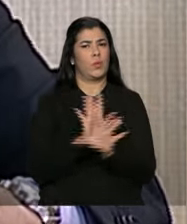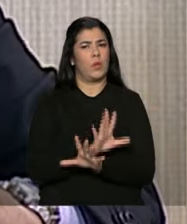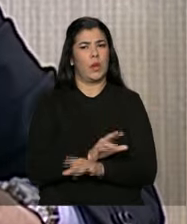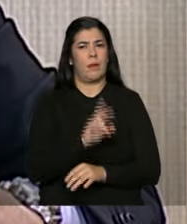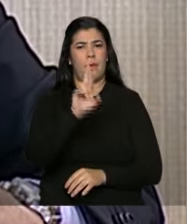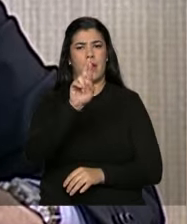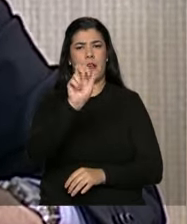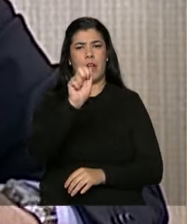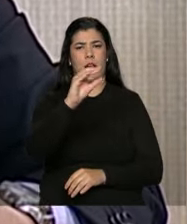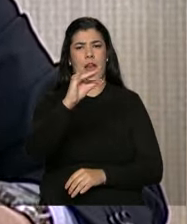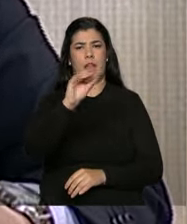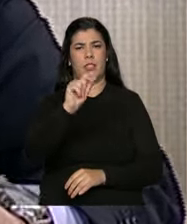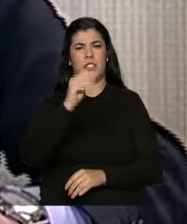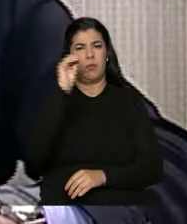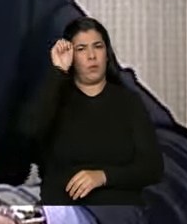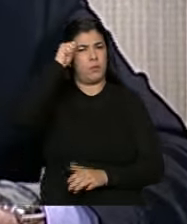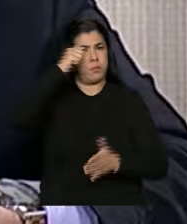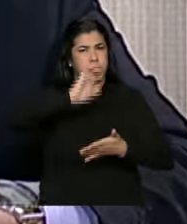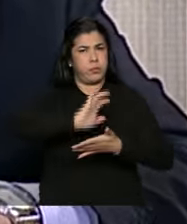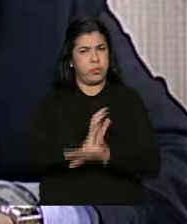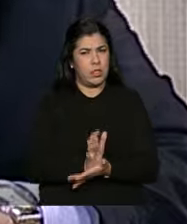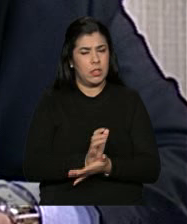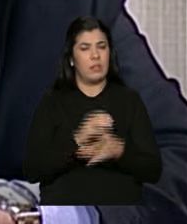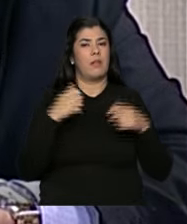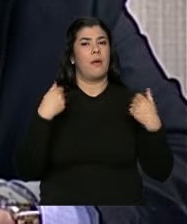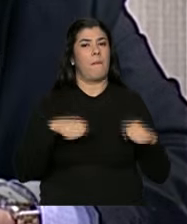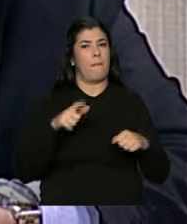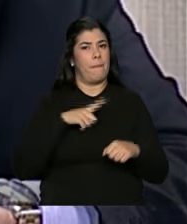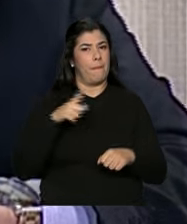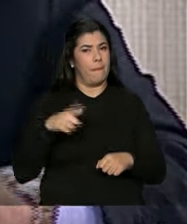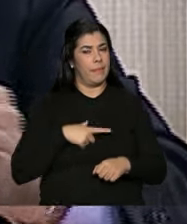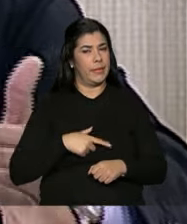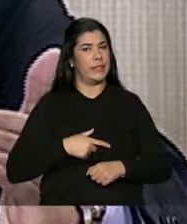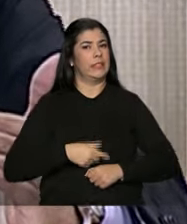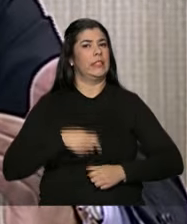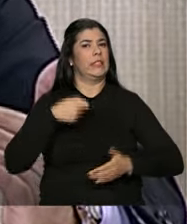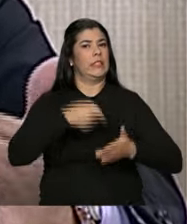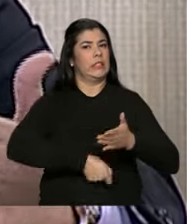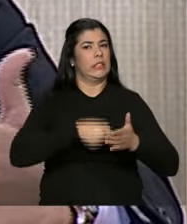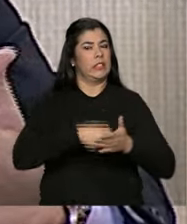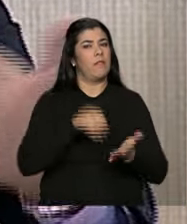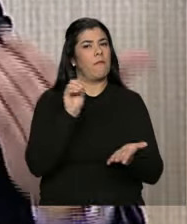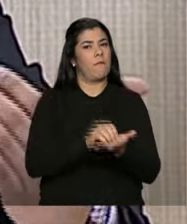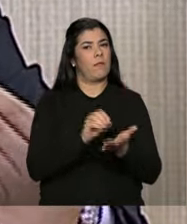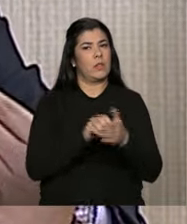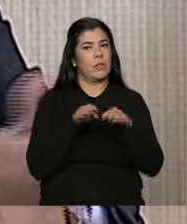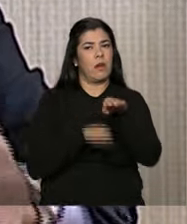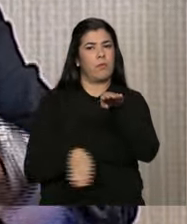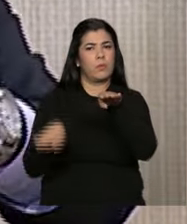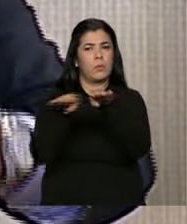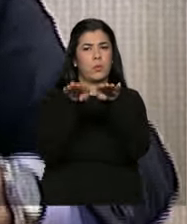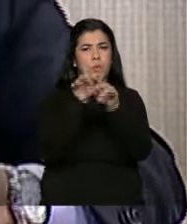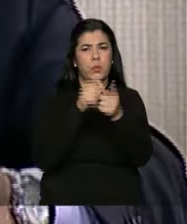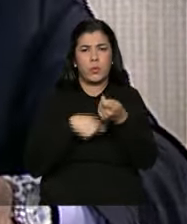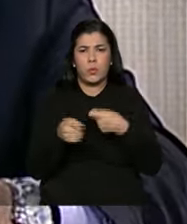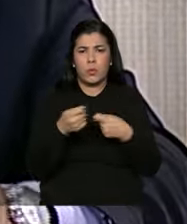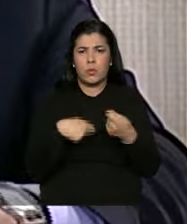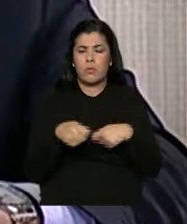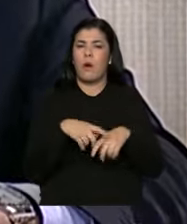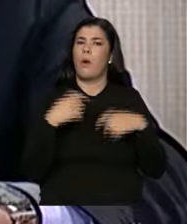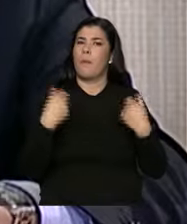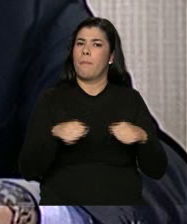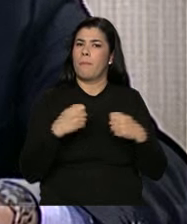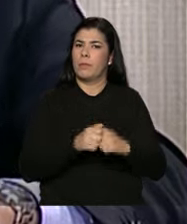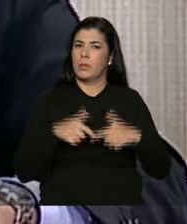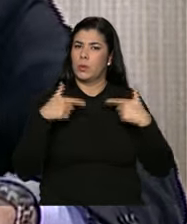racismo como uma questão estrutural, né? Se nós não enfrentarmos as desigualdades econômicas que afetam brancos e negros, se nós